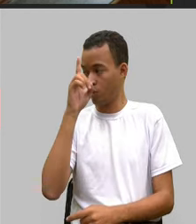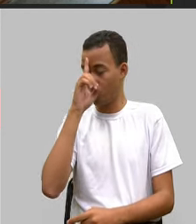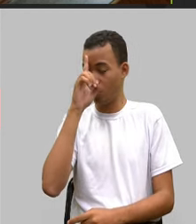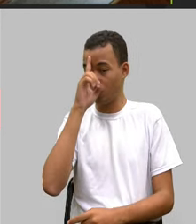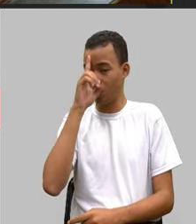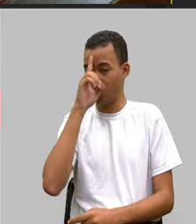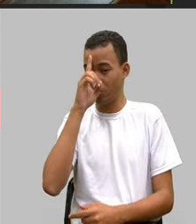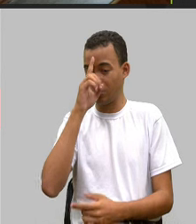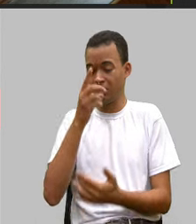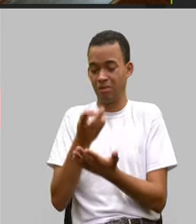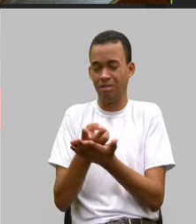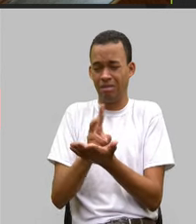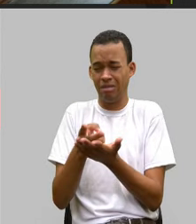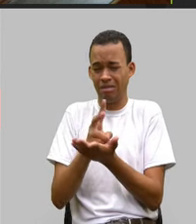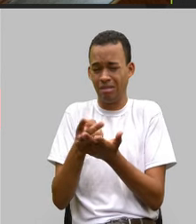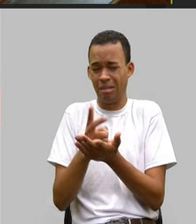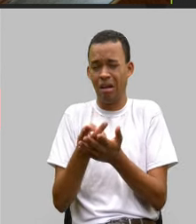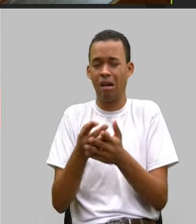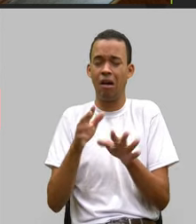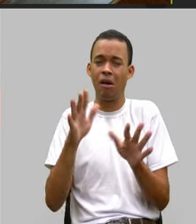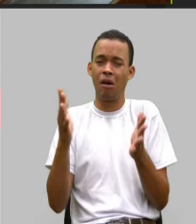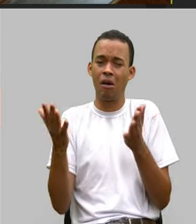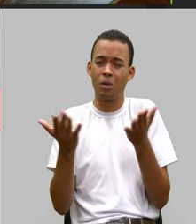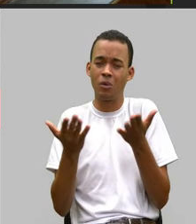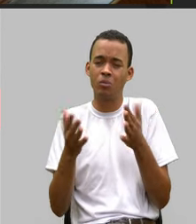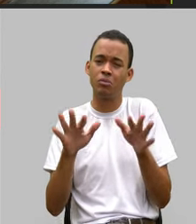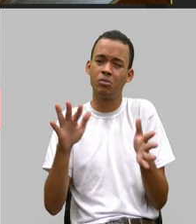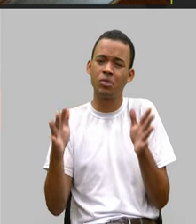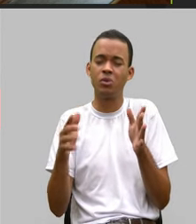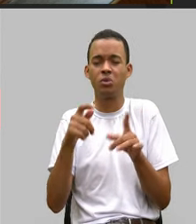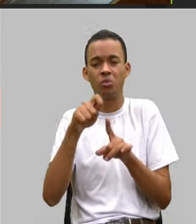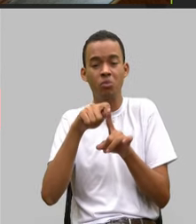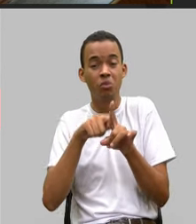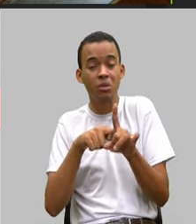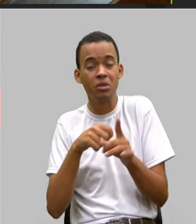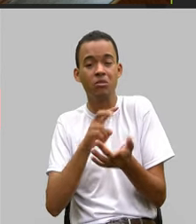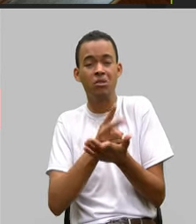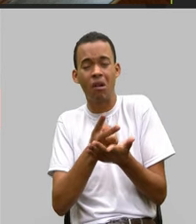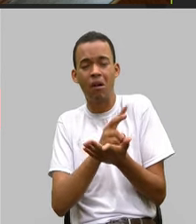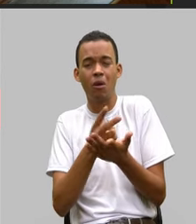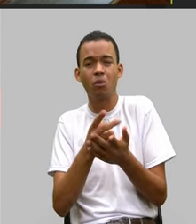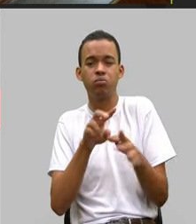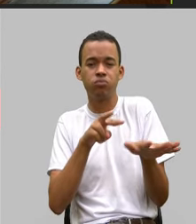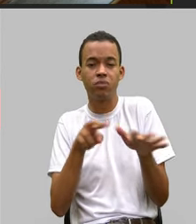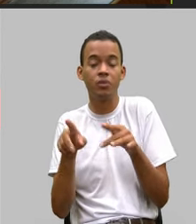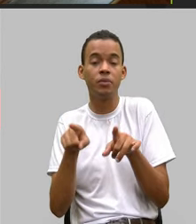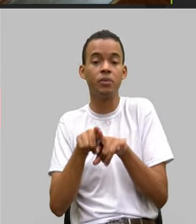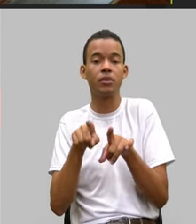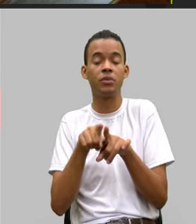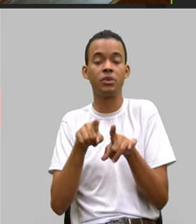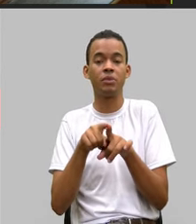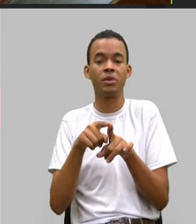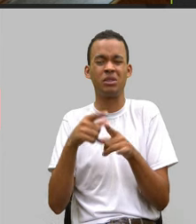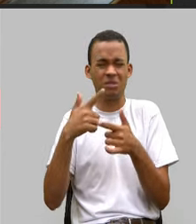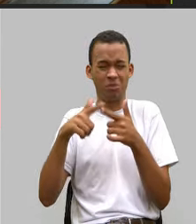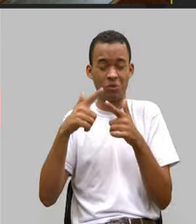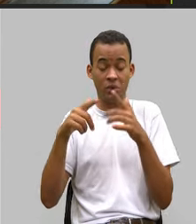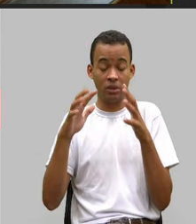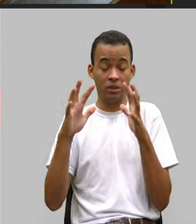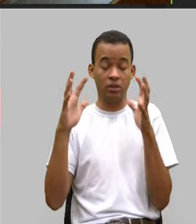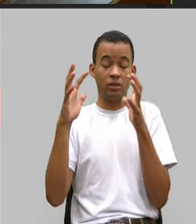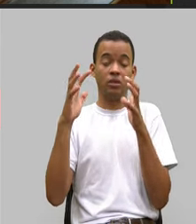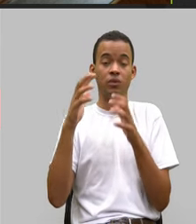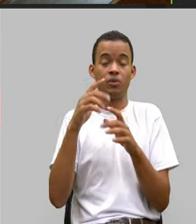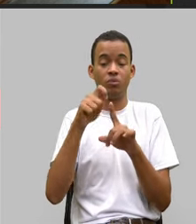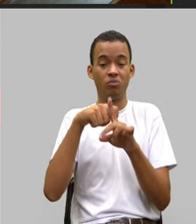tem uma convulsão por semana passa dois meses até TRS meses sem crise as crises determinavam urgência e emergência porque